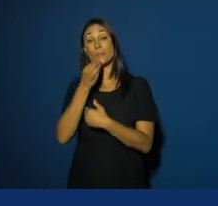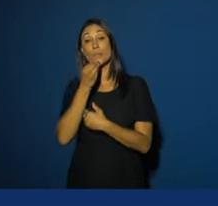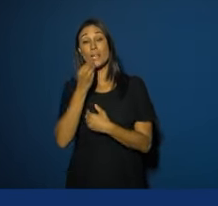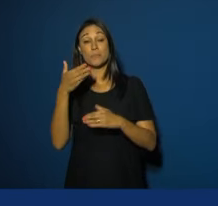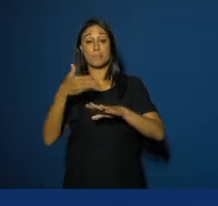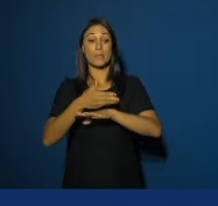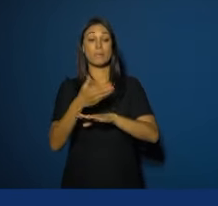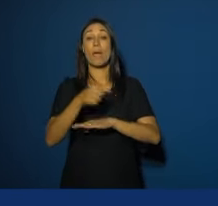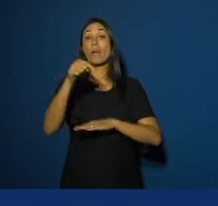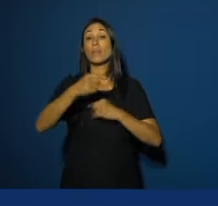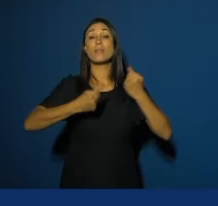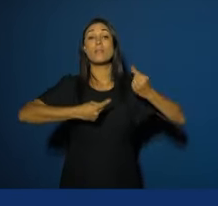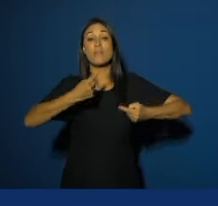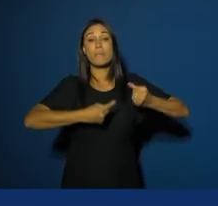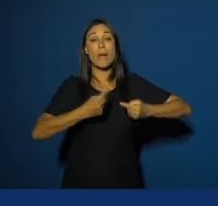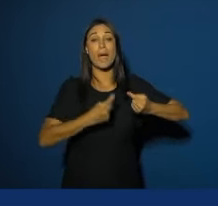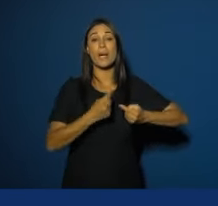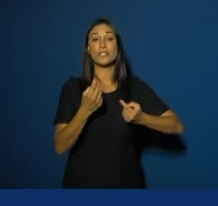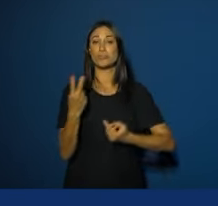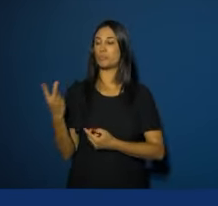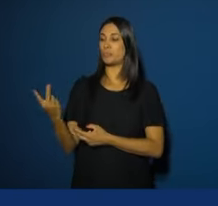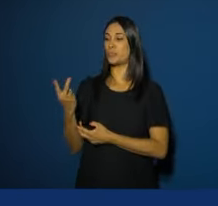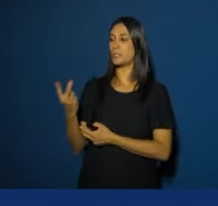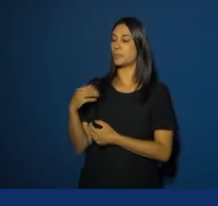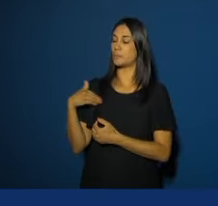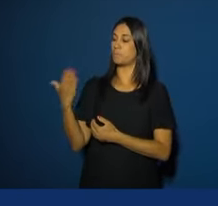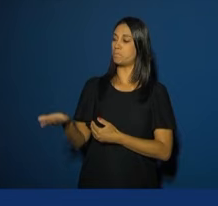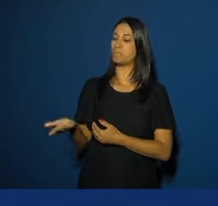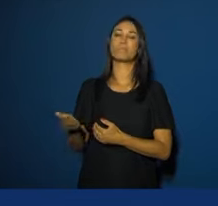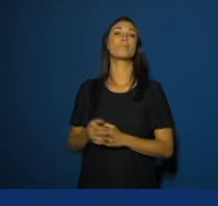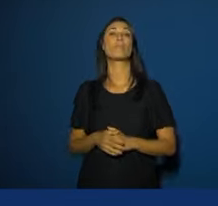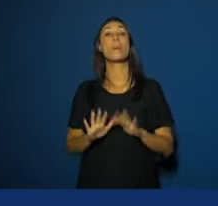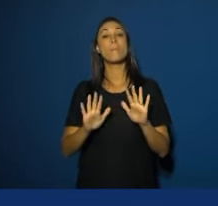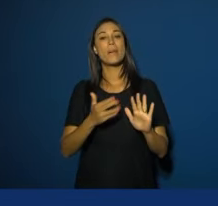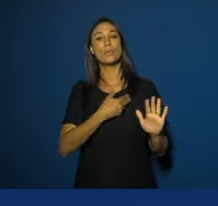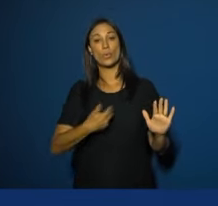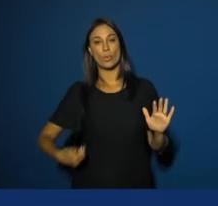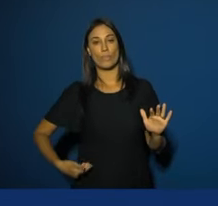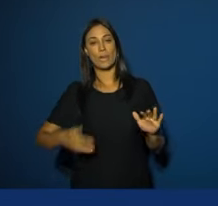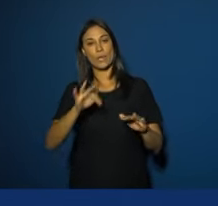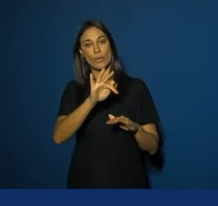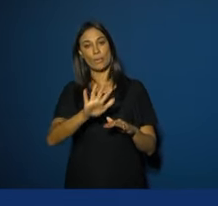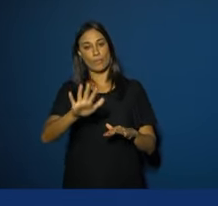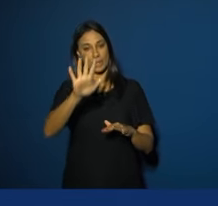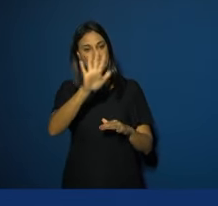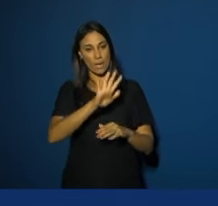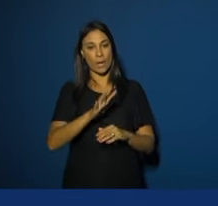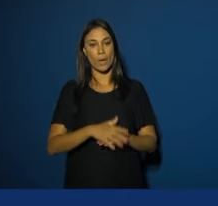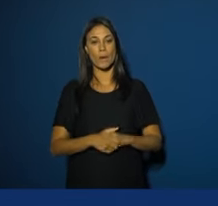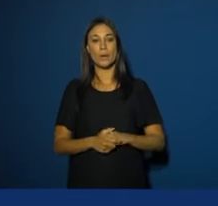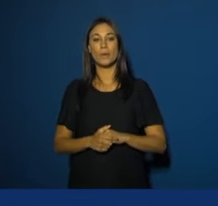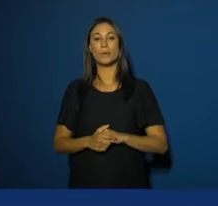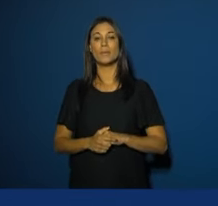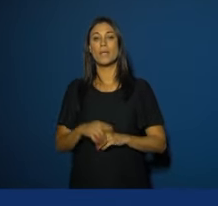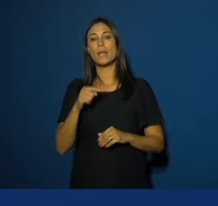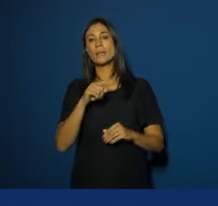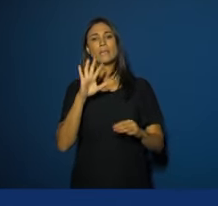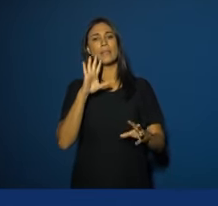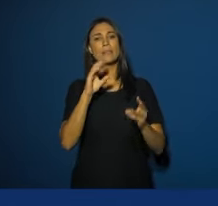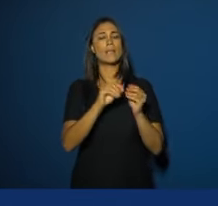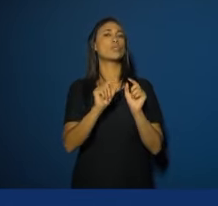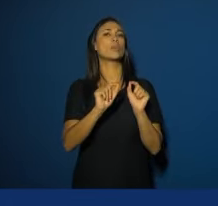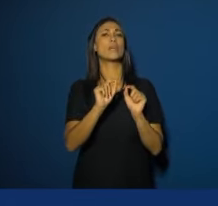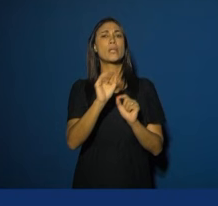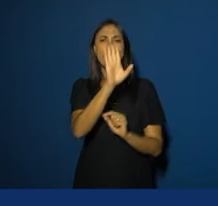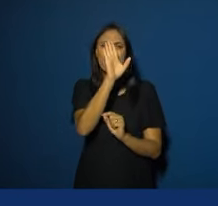participar aqui deste debate ao lado dos Senhores mas dizer que o governo federal ele compreende que o